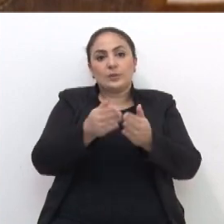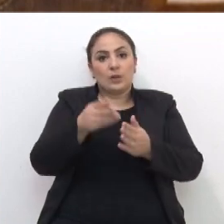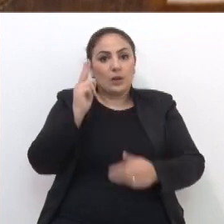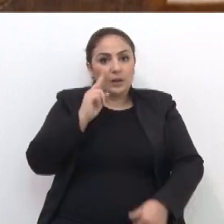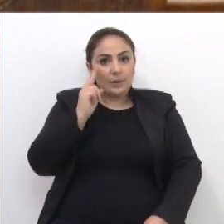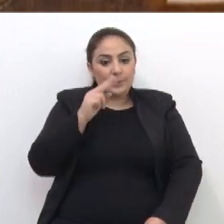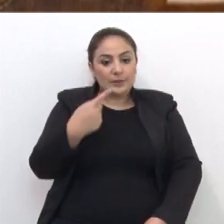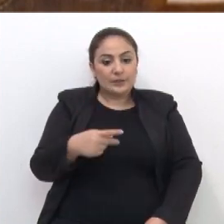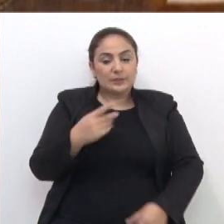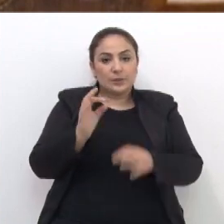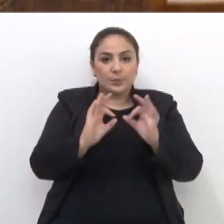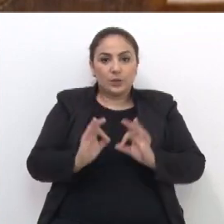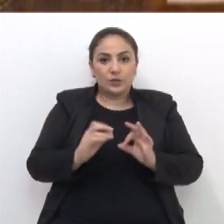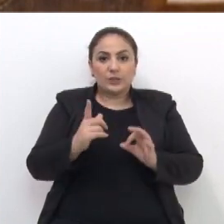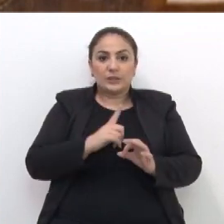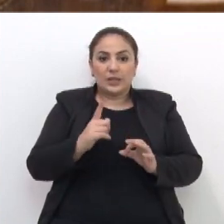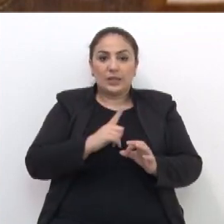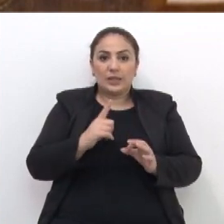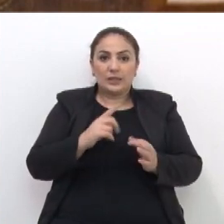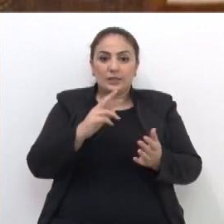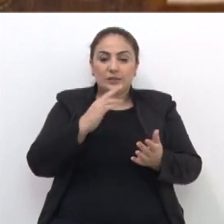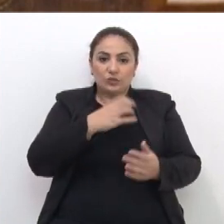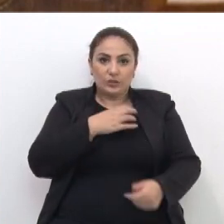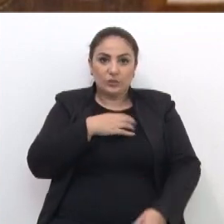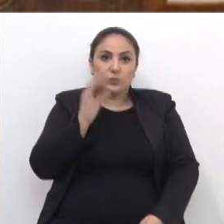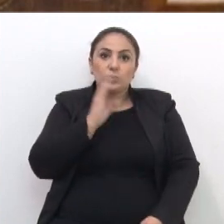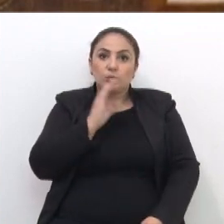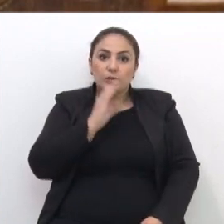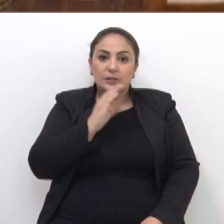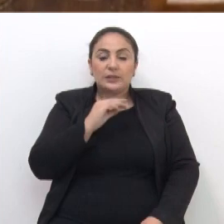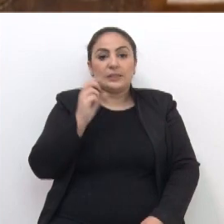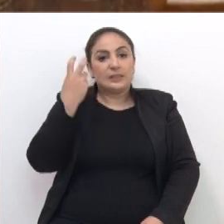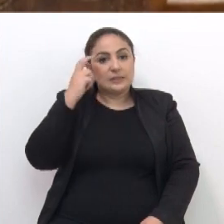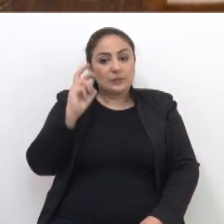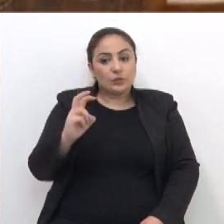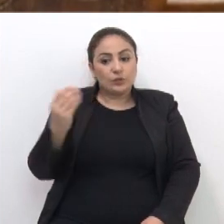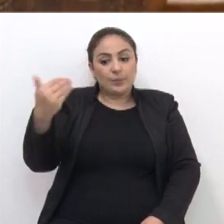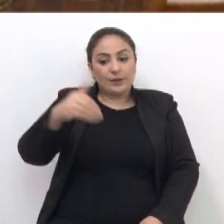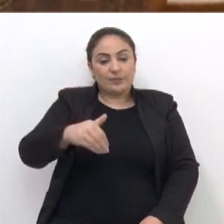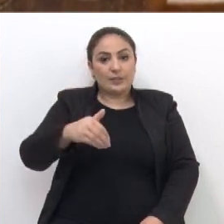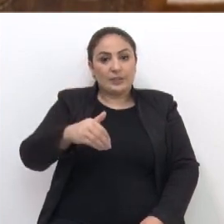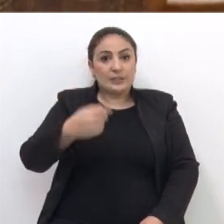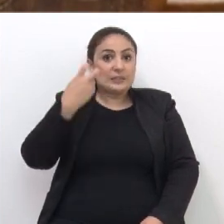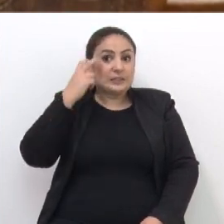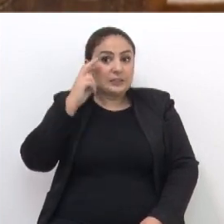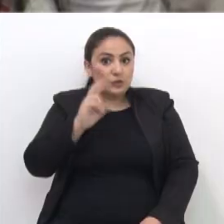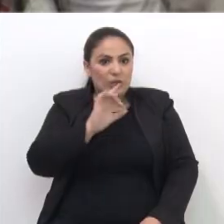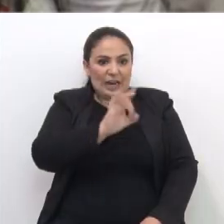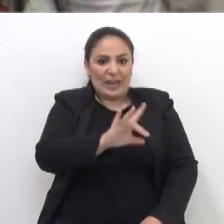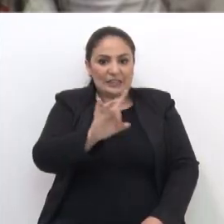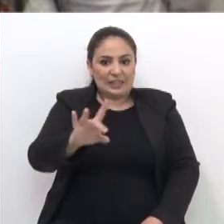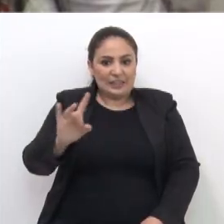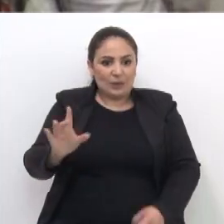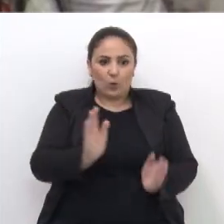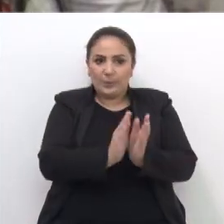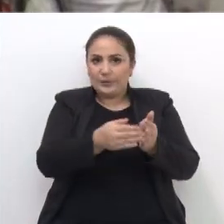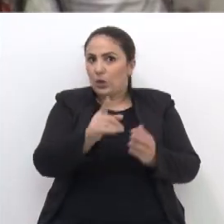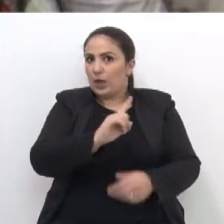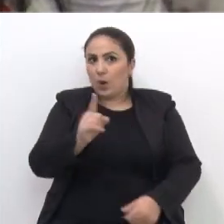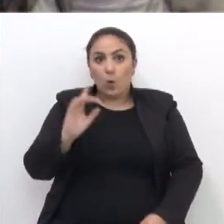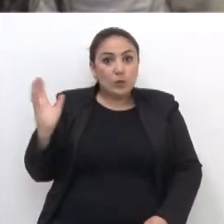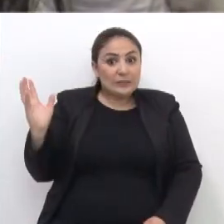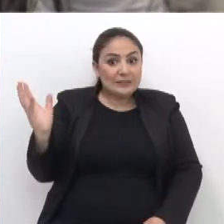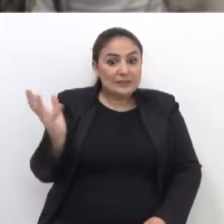isso a reunião hoje, a audiência pública, ela foi proposta também com as outras comissões, para que a gente possa também sanear as dúvidas dos colegas vereadores. Satisfeito